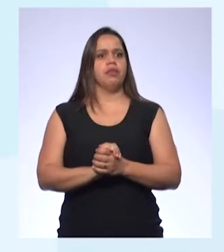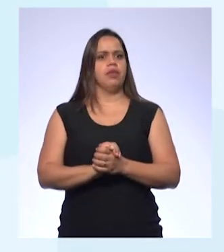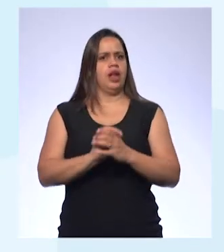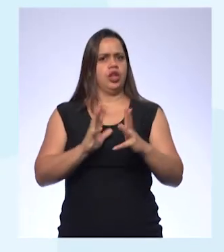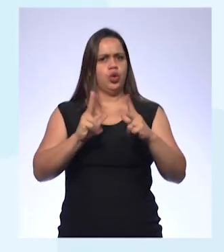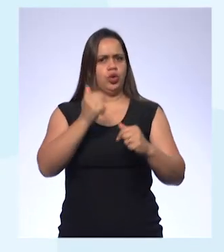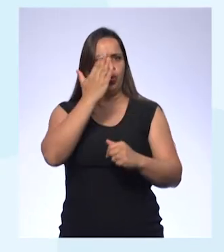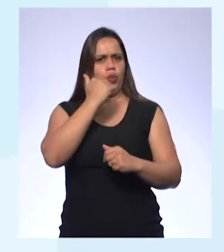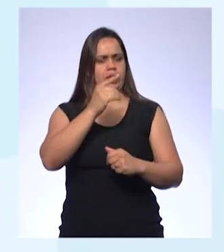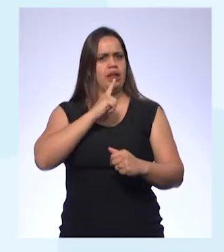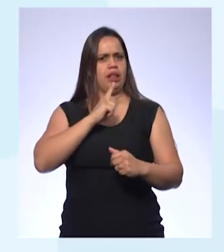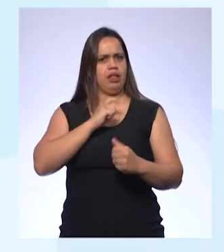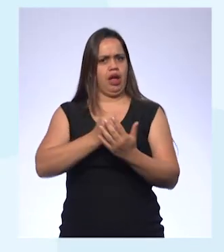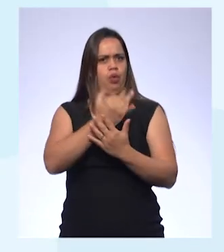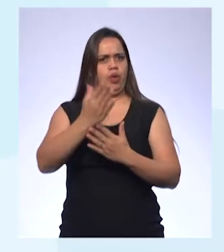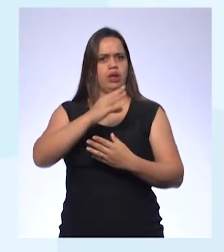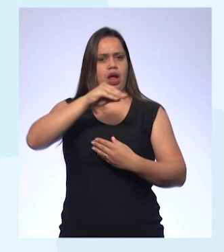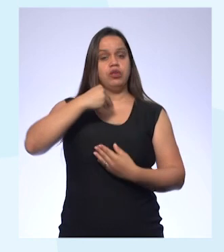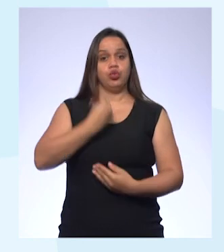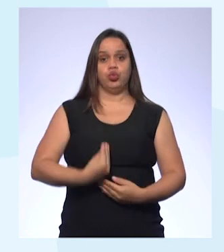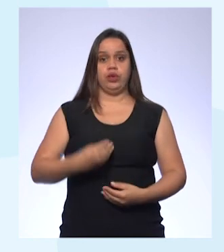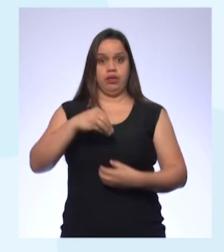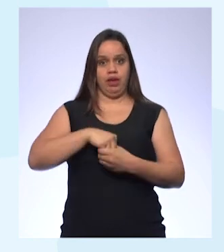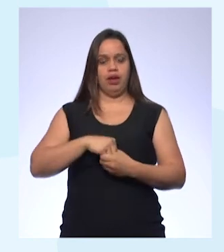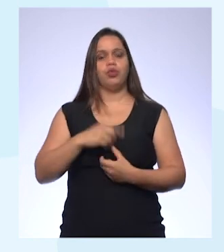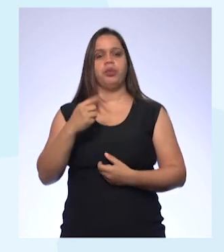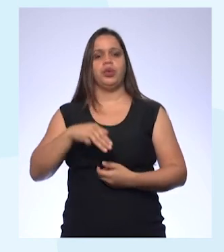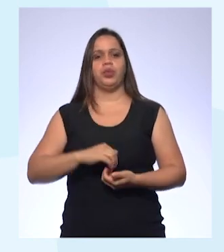mesma quantidade de nutrientes? 1 minutinho, tá bom?